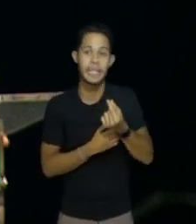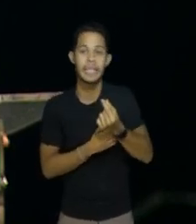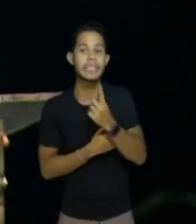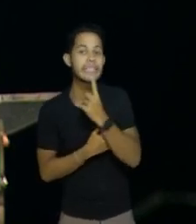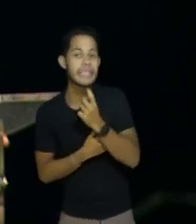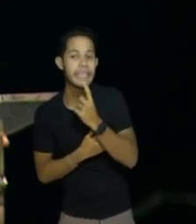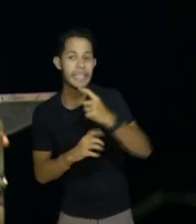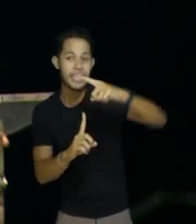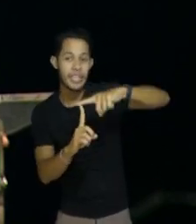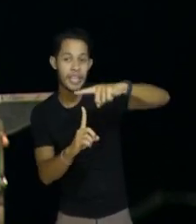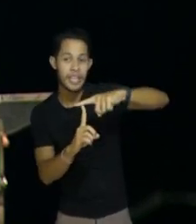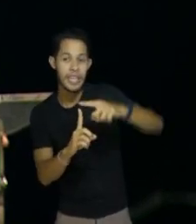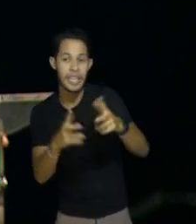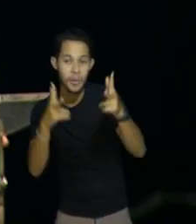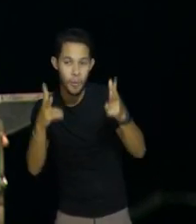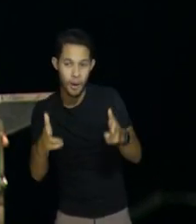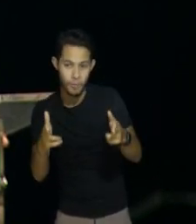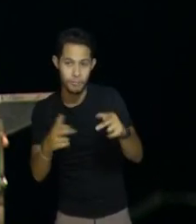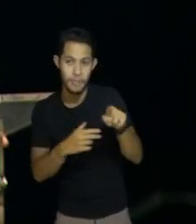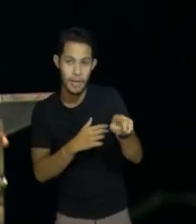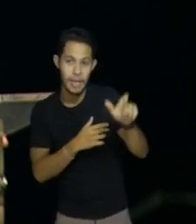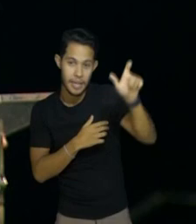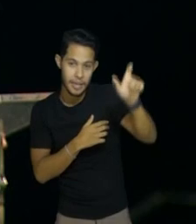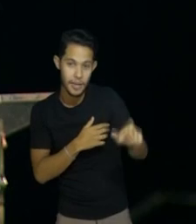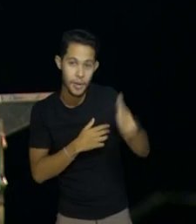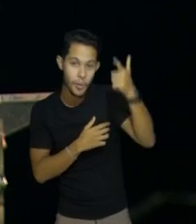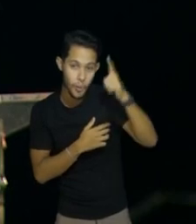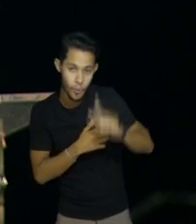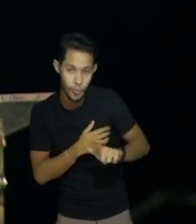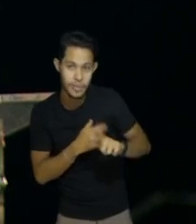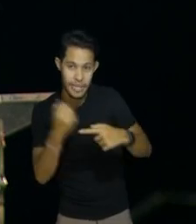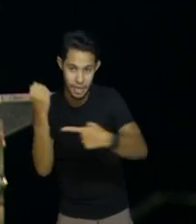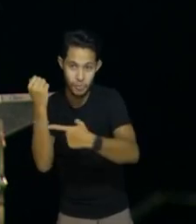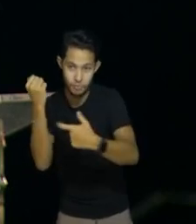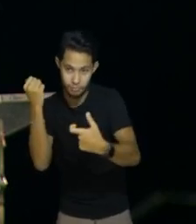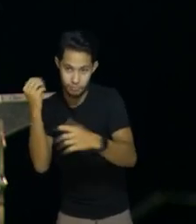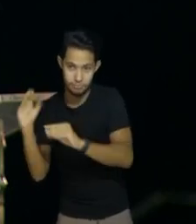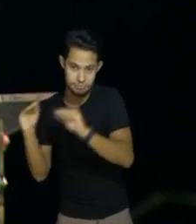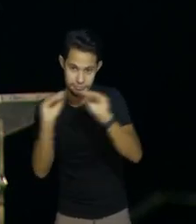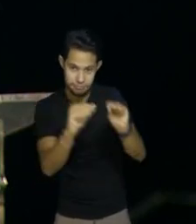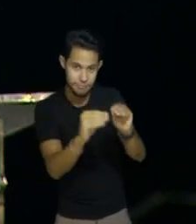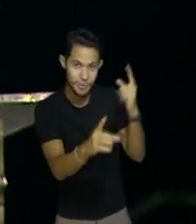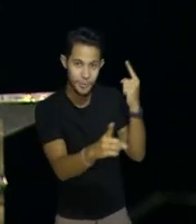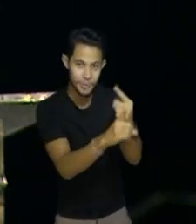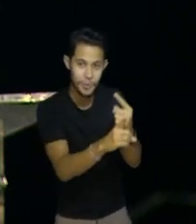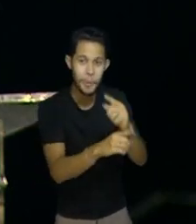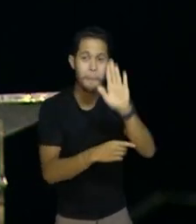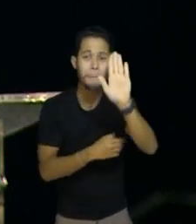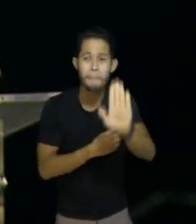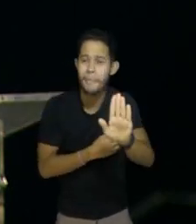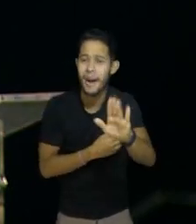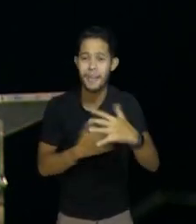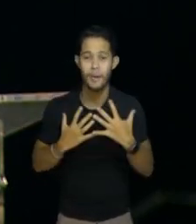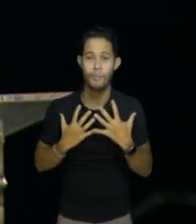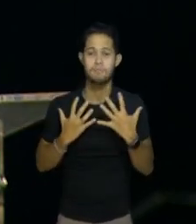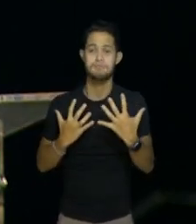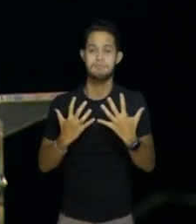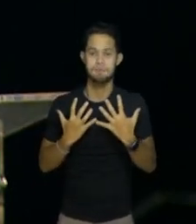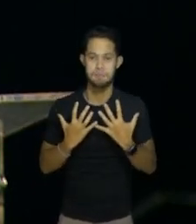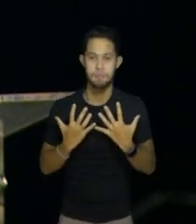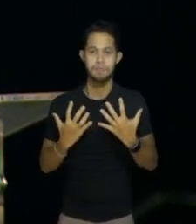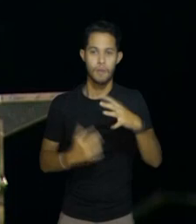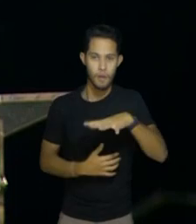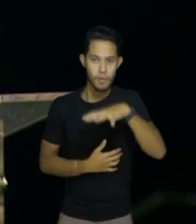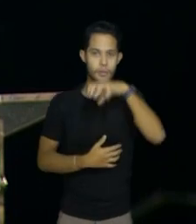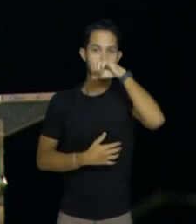transplante, mas teve uma parada respiratória e veio a falecer no ano de 2016. E lá para cá, entender qual foi o propósito